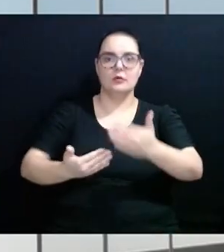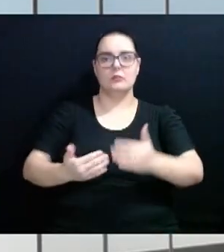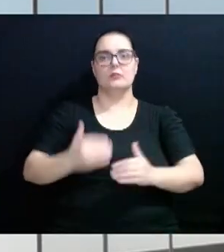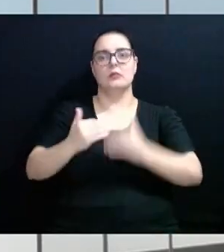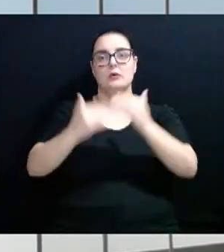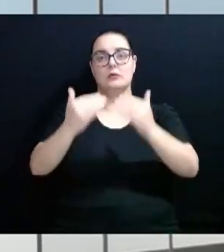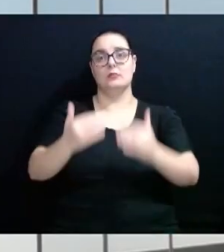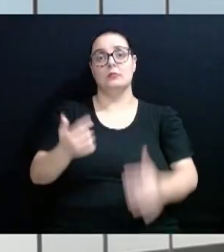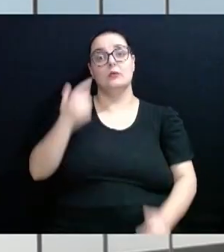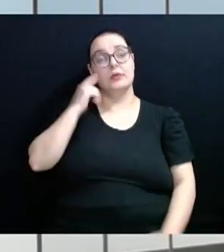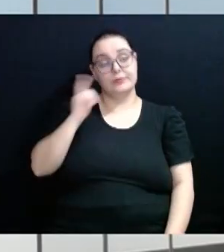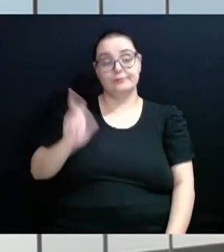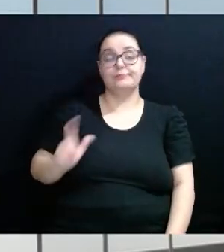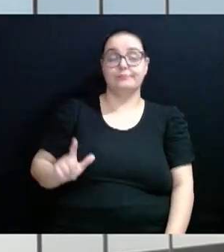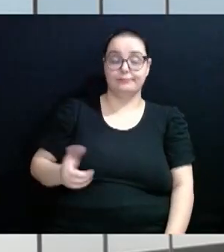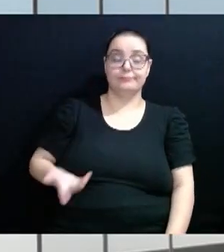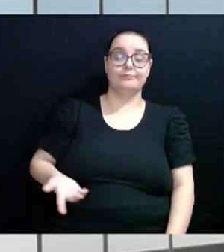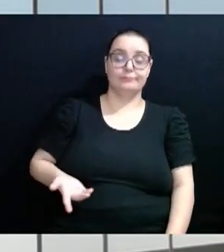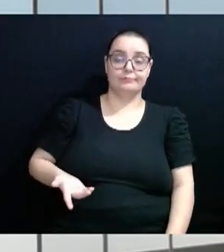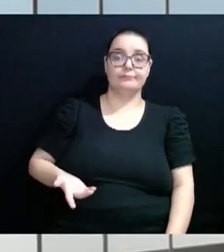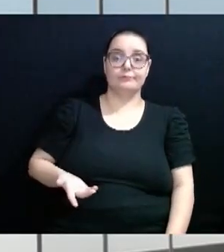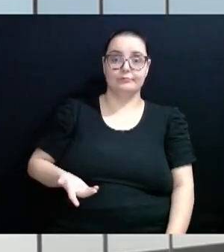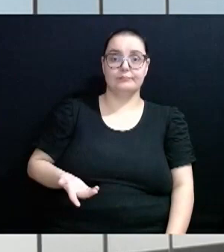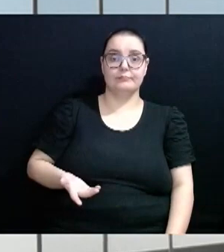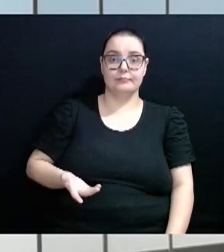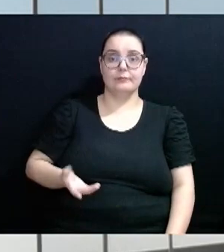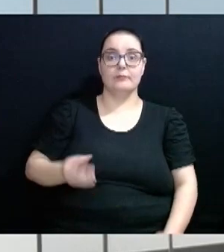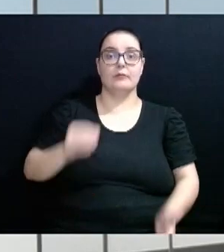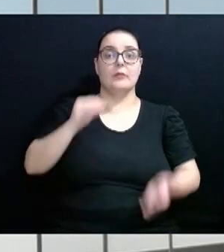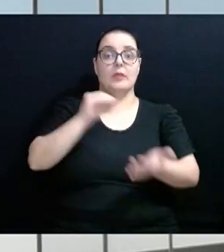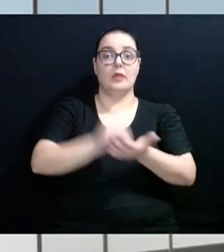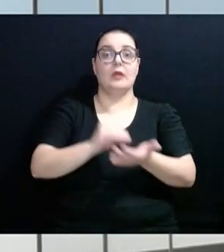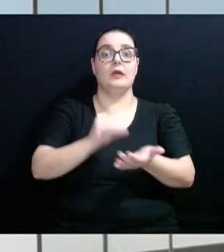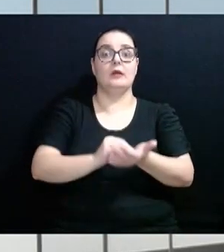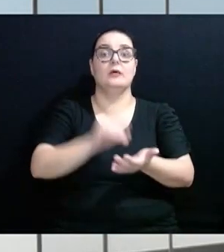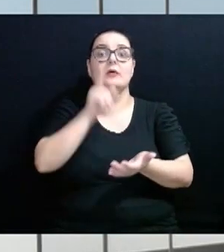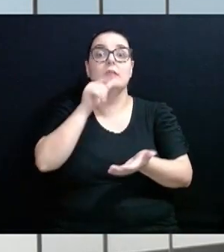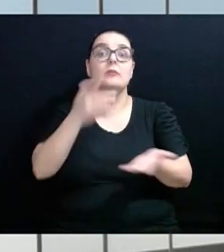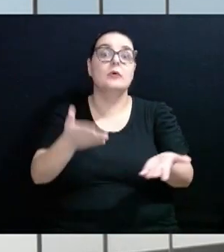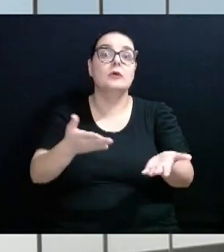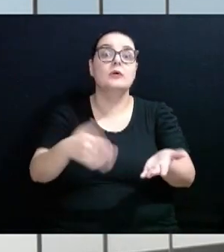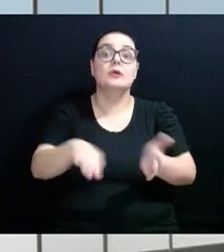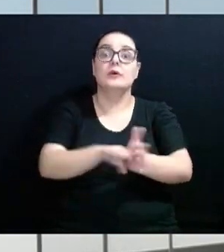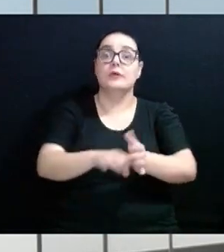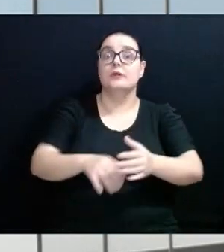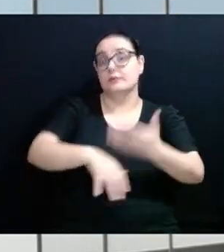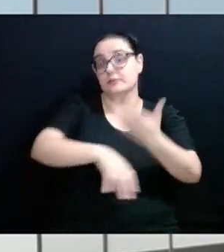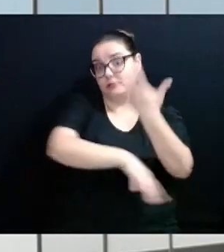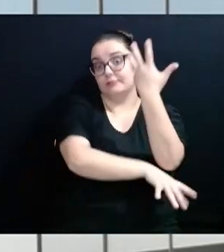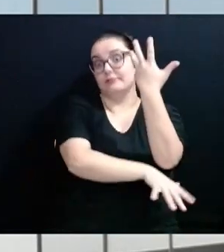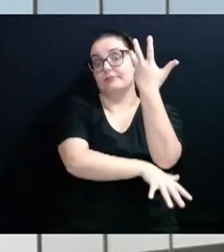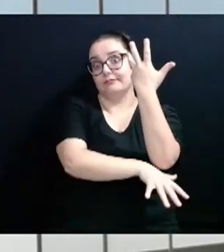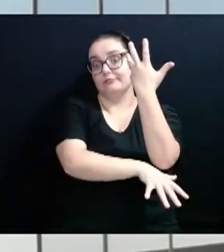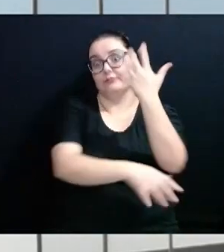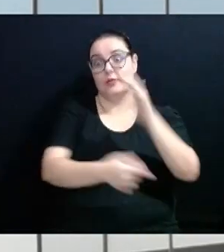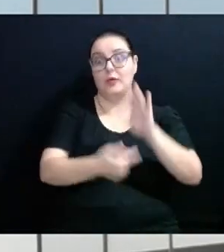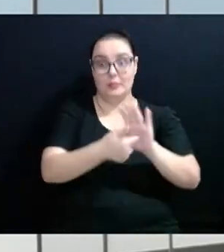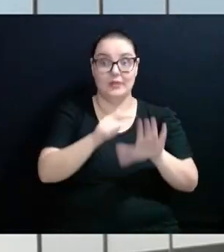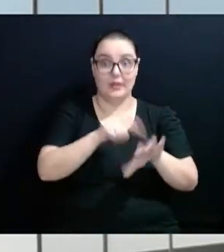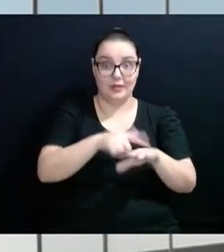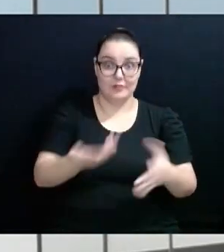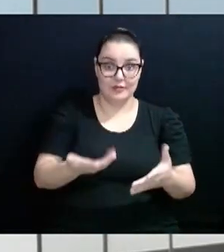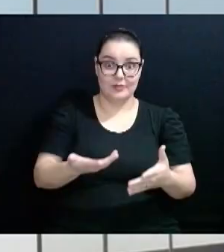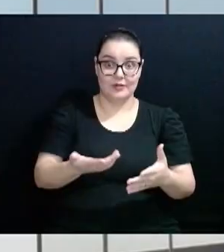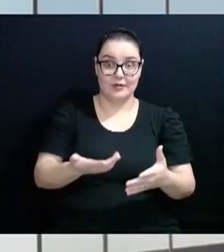que né, a falta de água acabe chegando à raiz. Né? Então começa ali no fundo, mas se